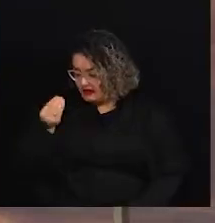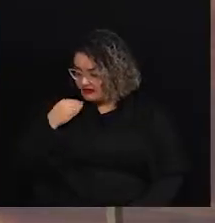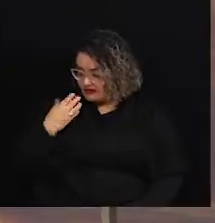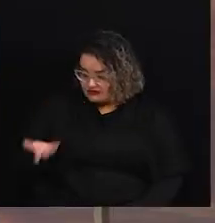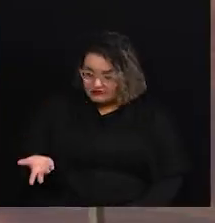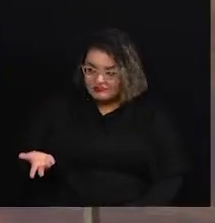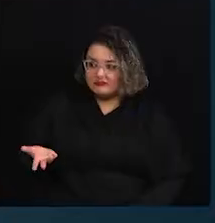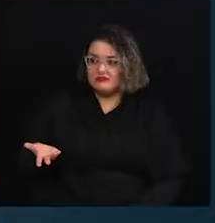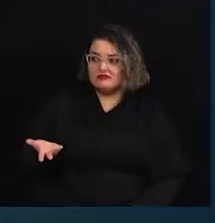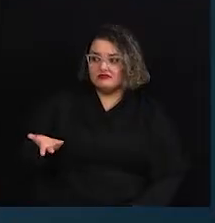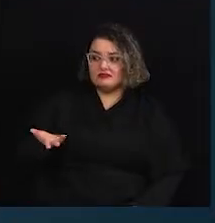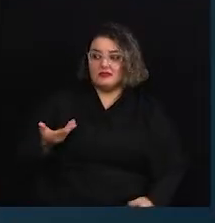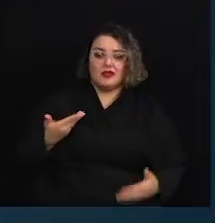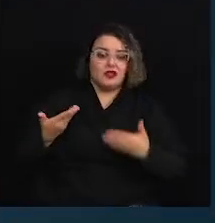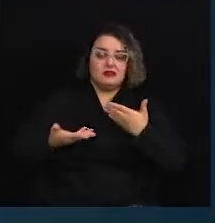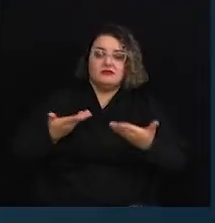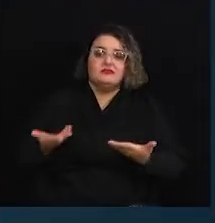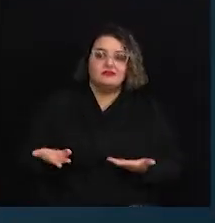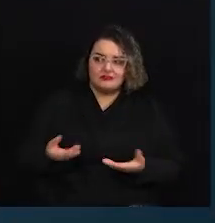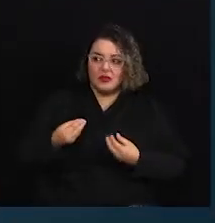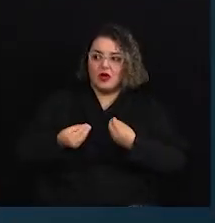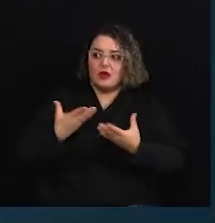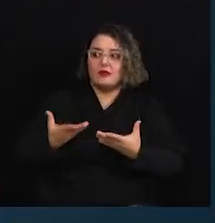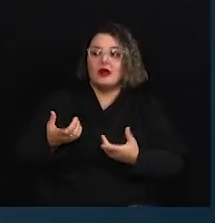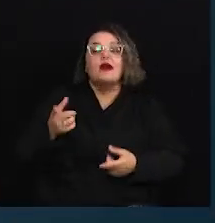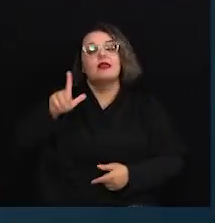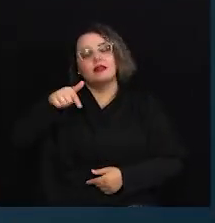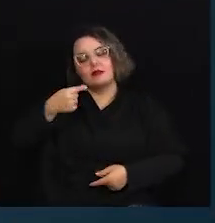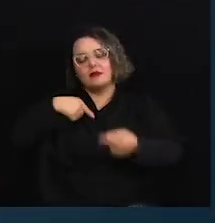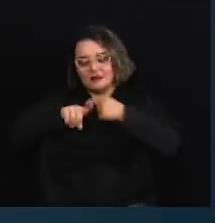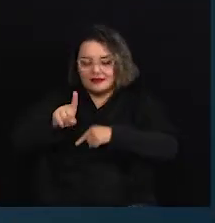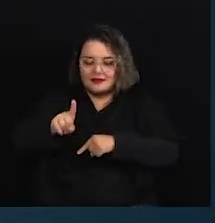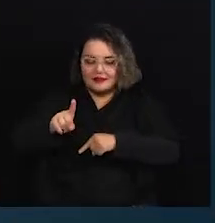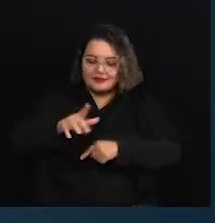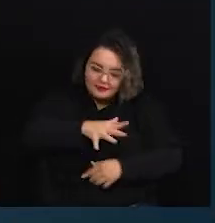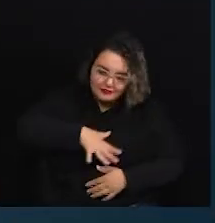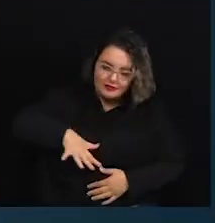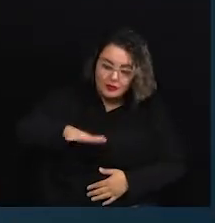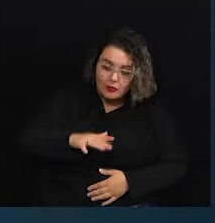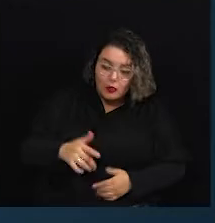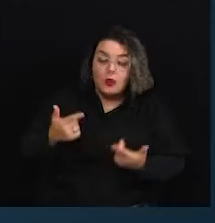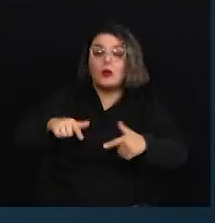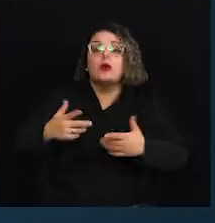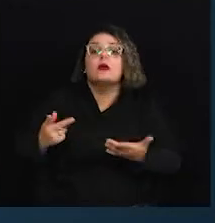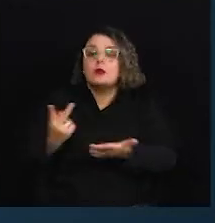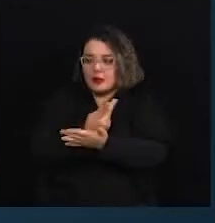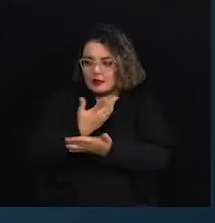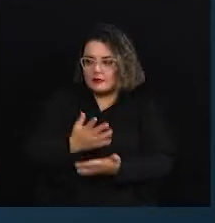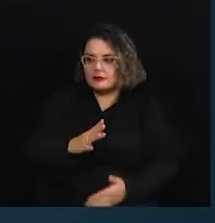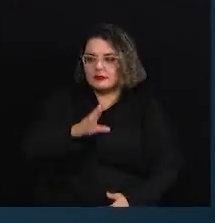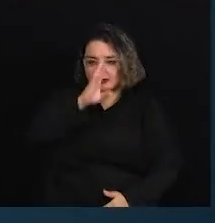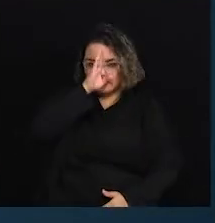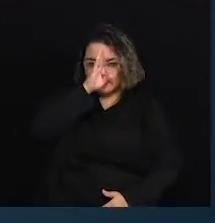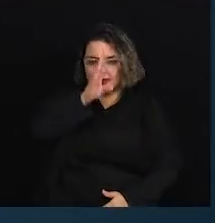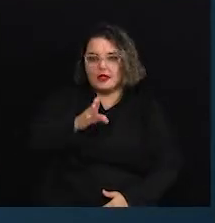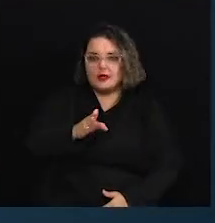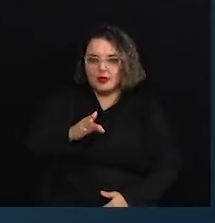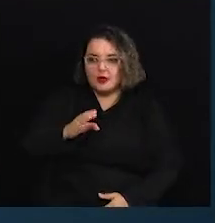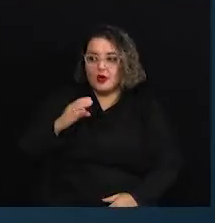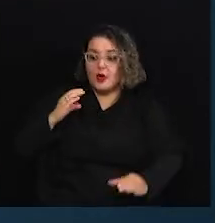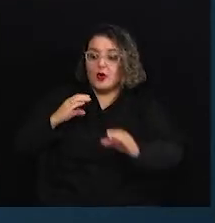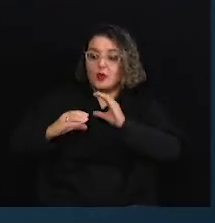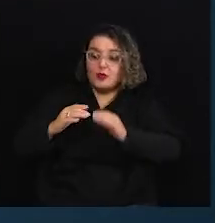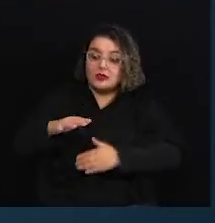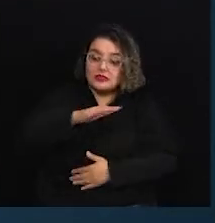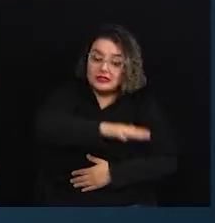pessoas não sabem lidar e é disso que o livro trata, e depois vem o sucesso comercial. Onde que foi o meu tropeço? Principalmente na parte de comunicação com